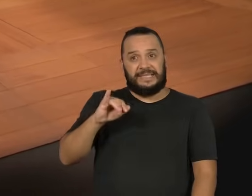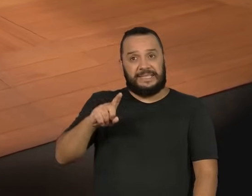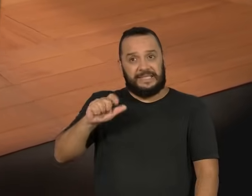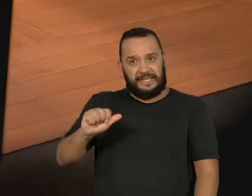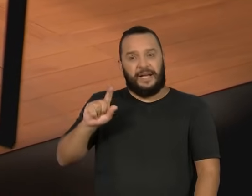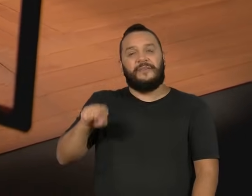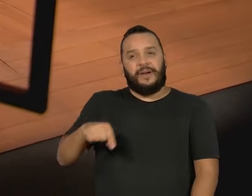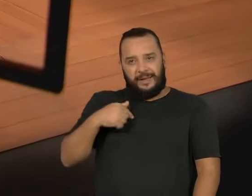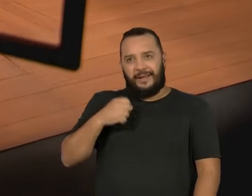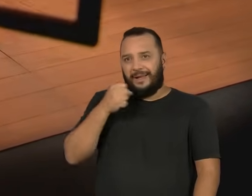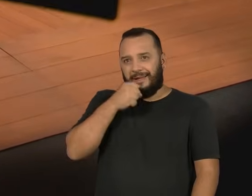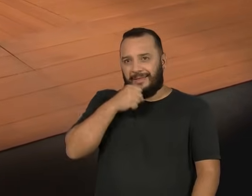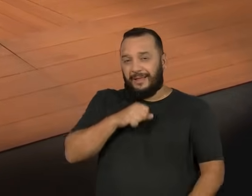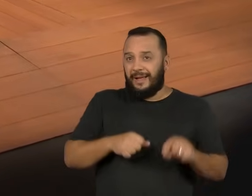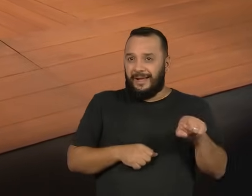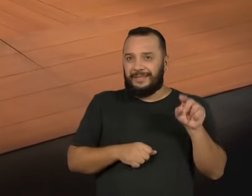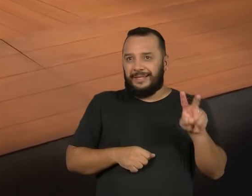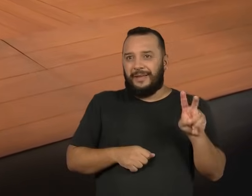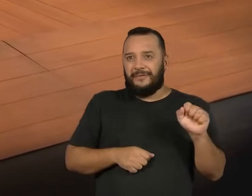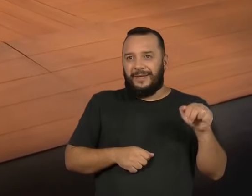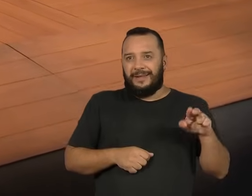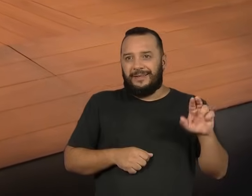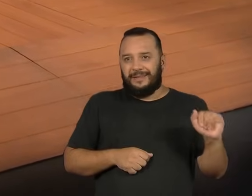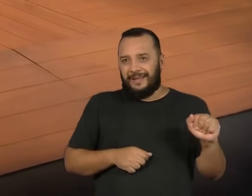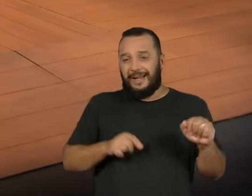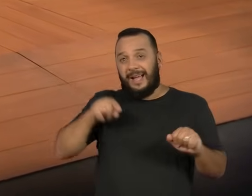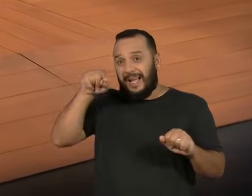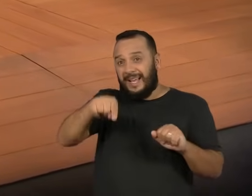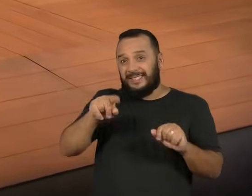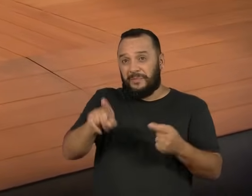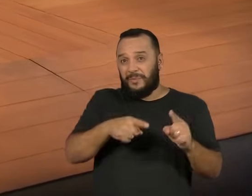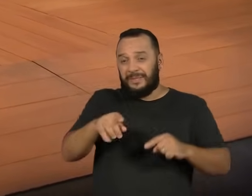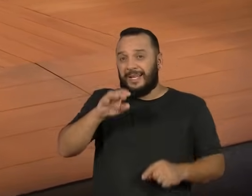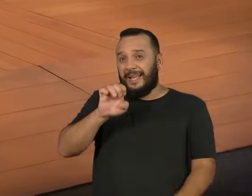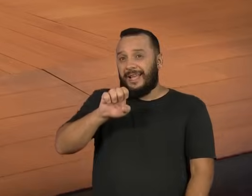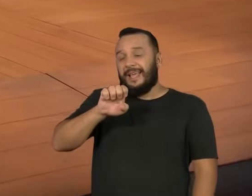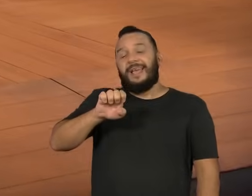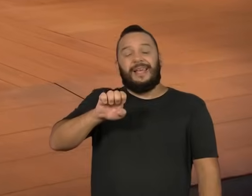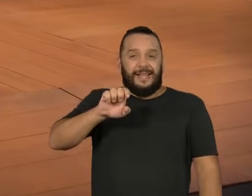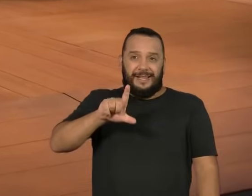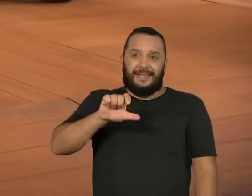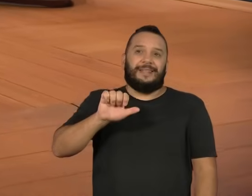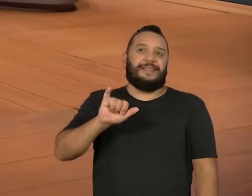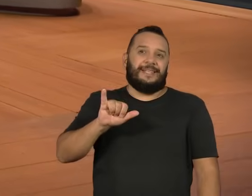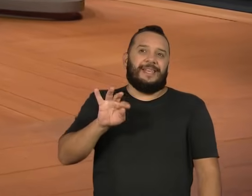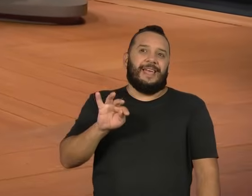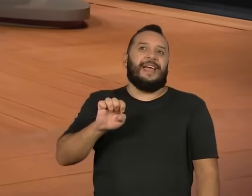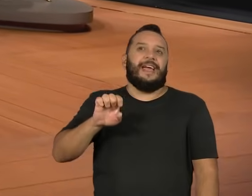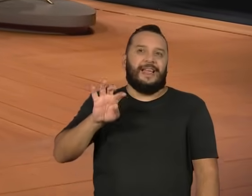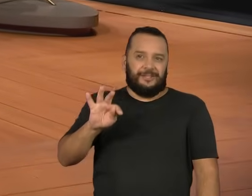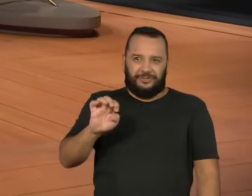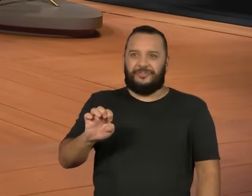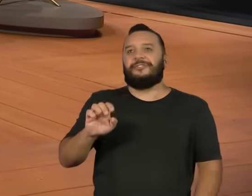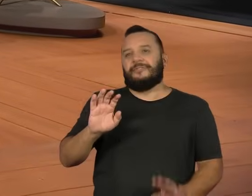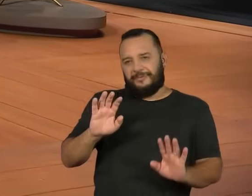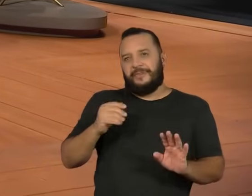cantar, essa aqui Vânia Bastos, essa aqui Eliette Negreiros, né? E foi fazendo